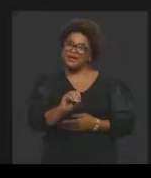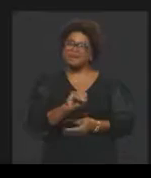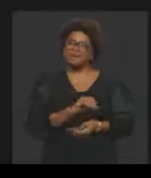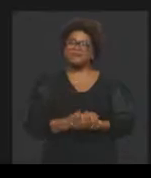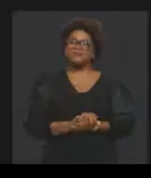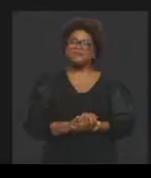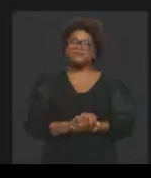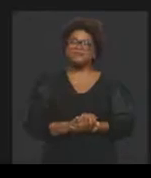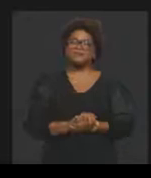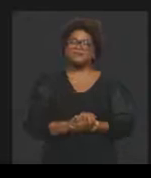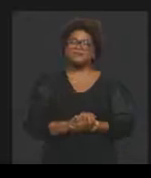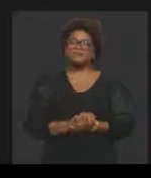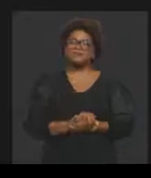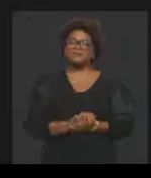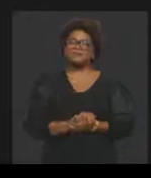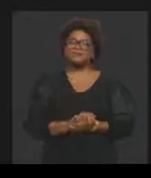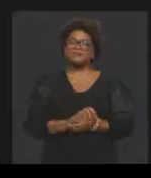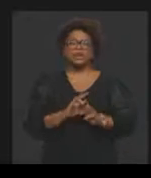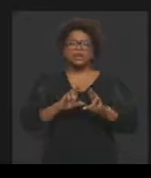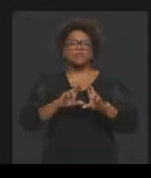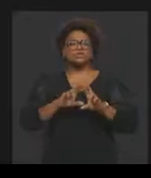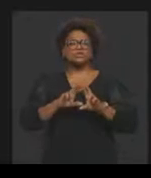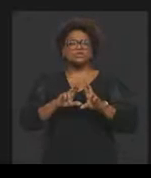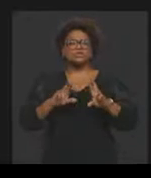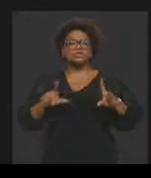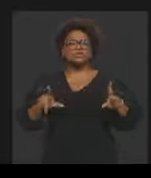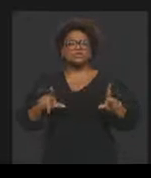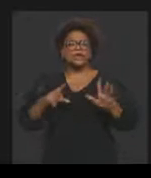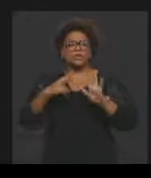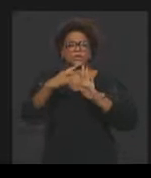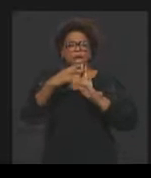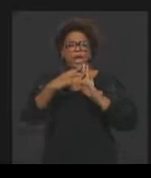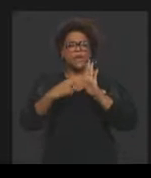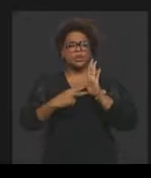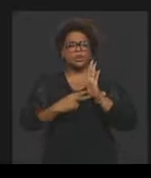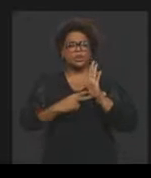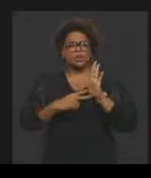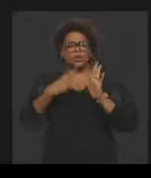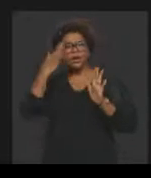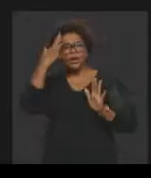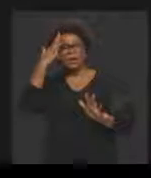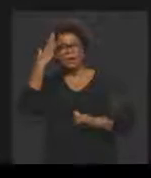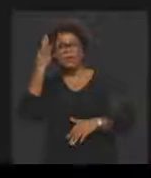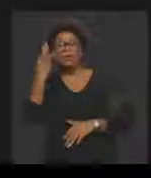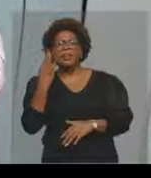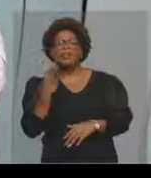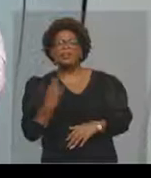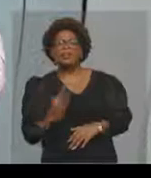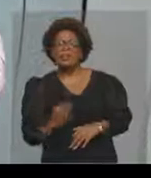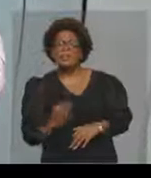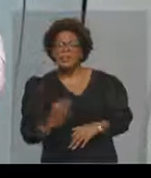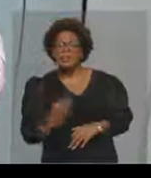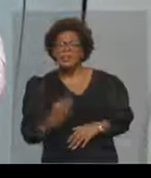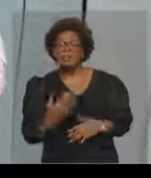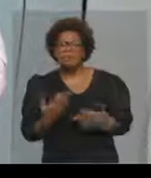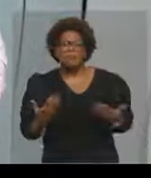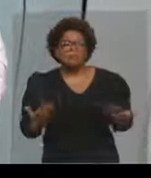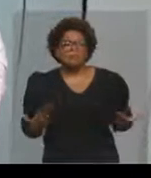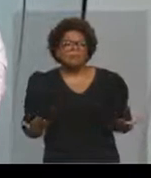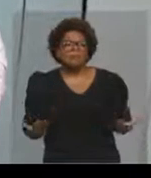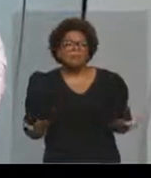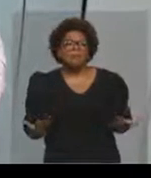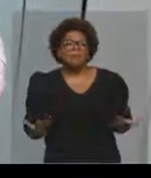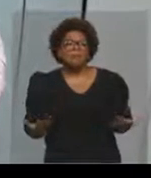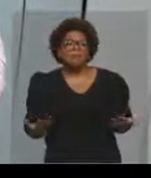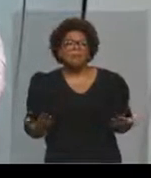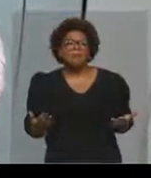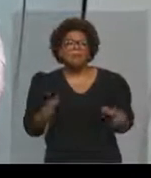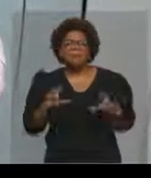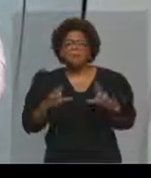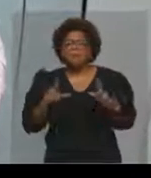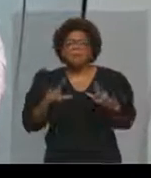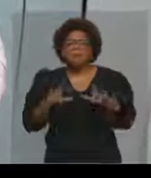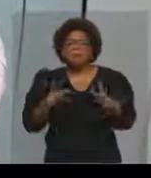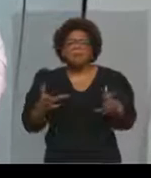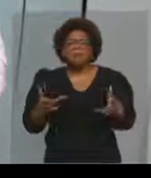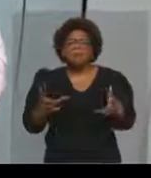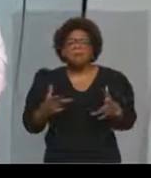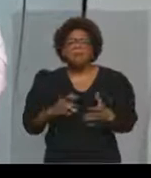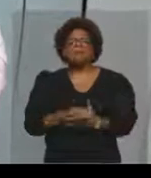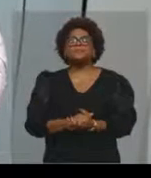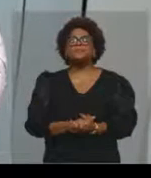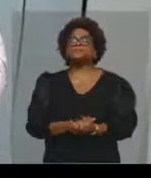diferença entre leitura e interpretação? Bom, a leitura e a interpretação, de fato, tem